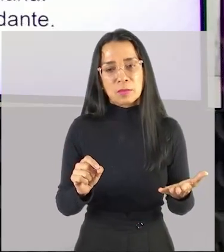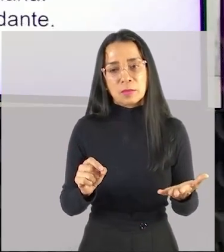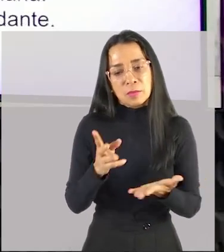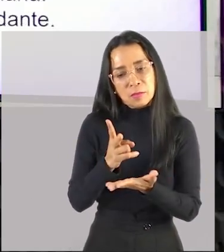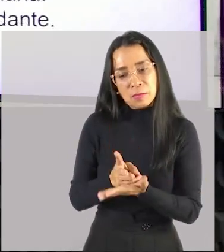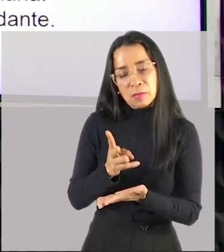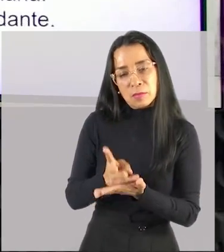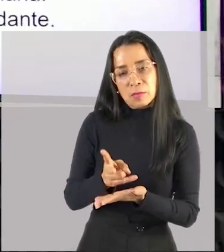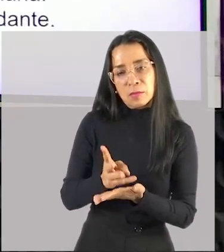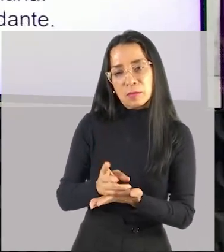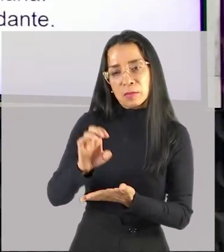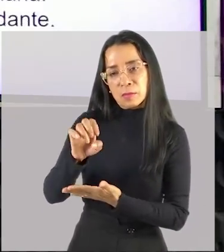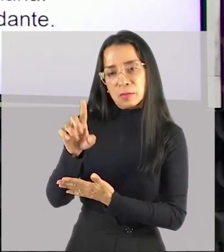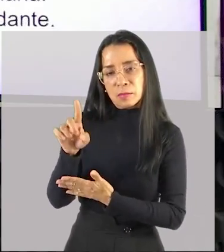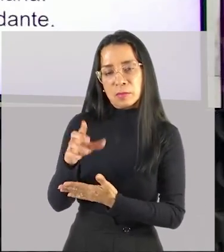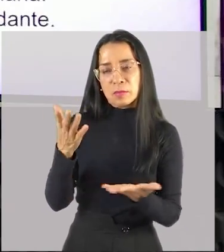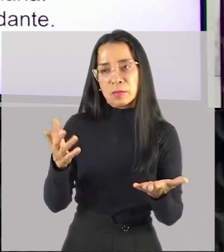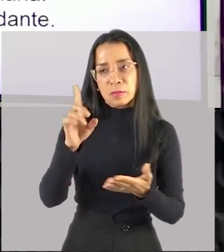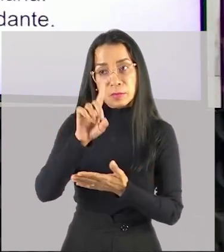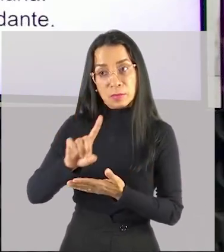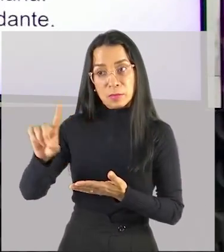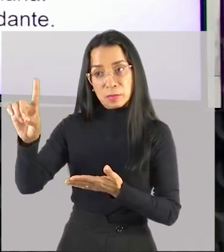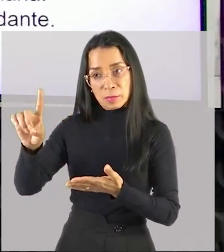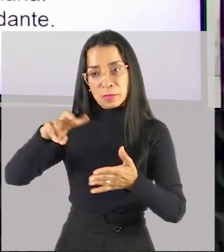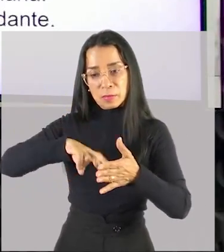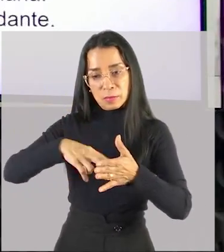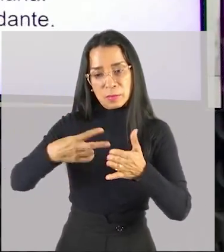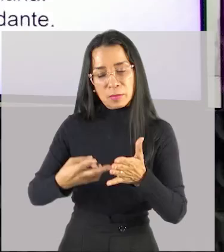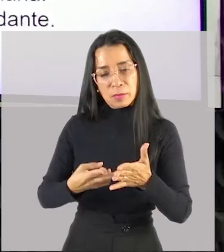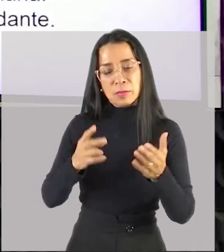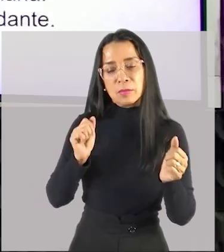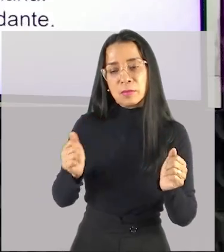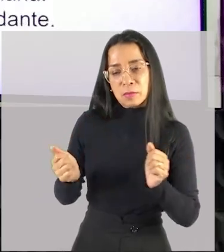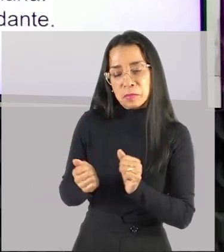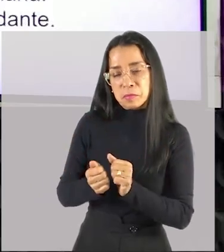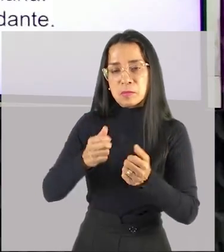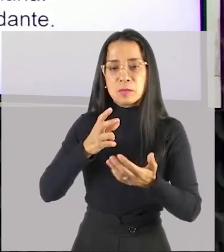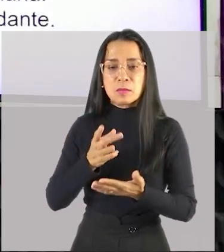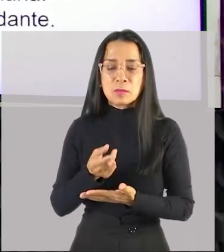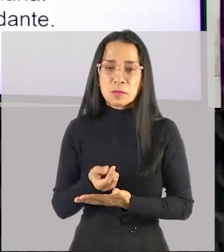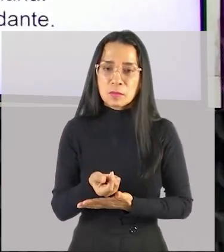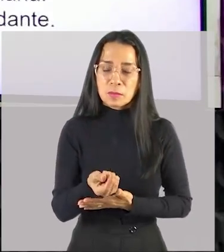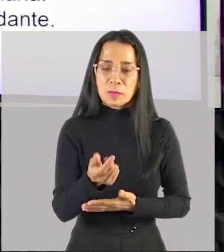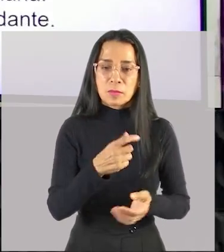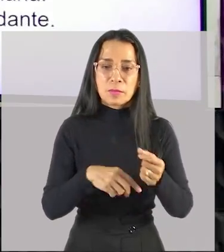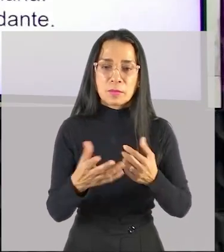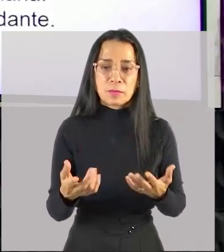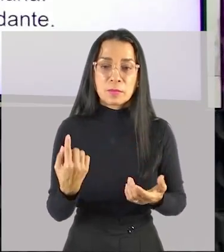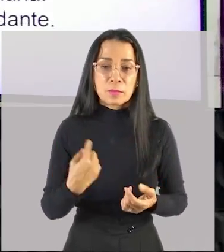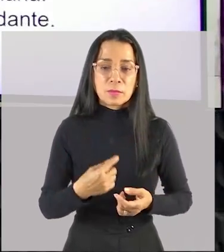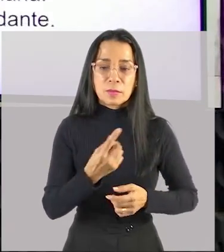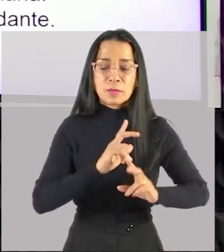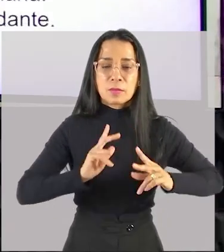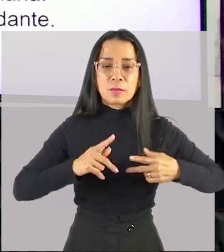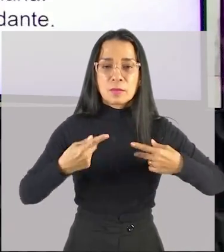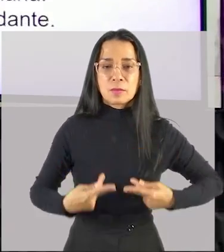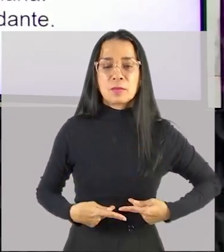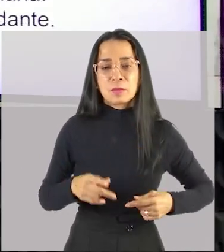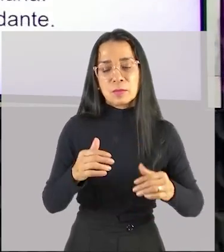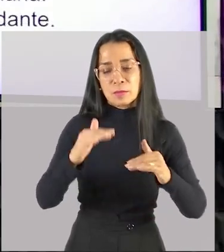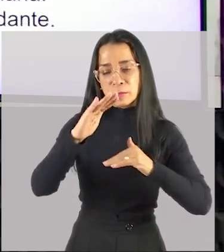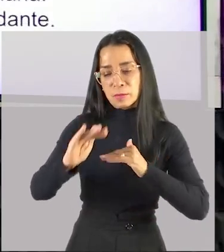eternidade, ele é a eternidade. Nós, seres humanos, estamos, por serem criaturas, né, por sermos